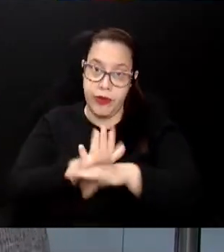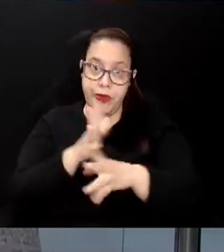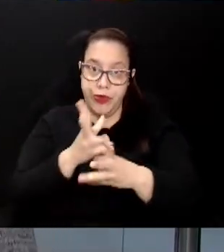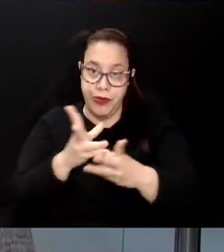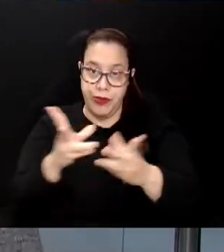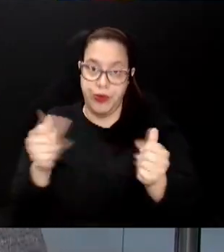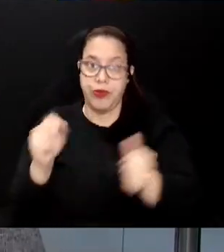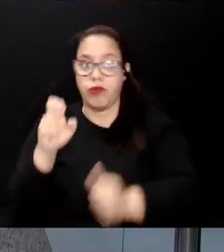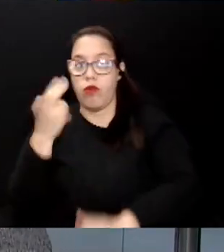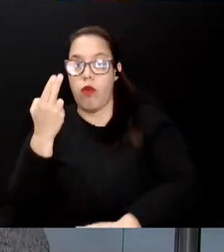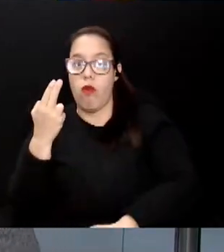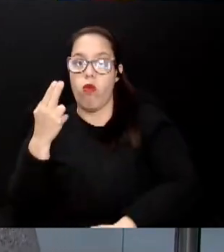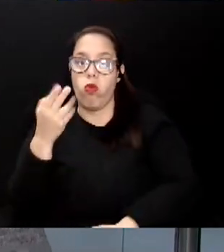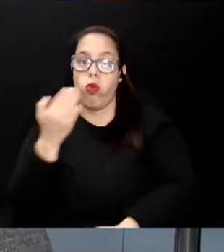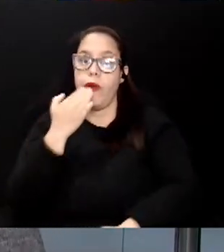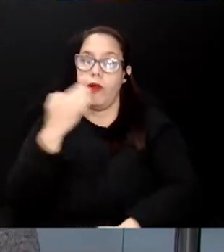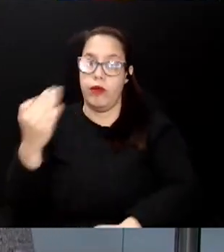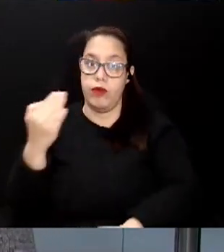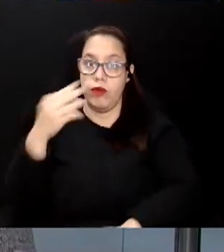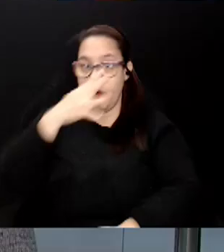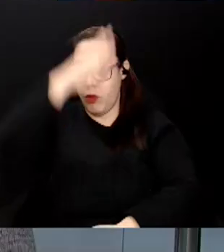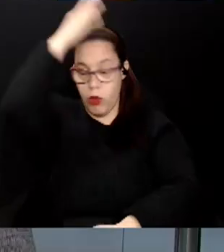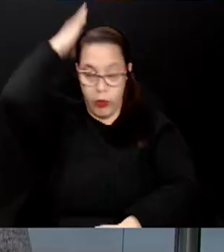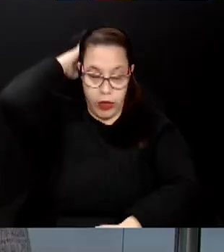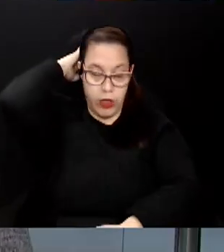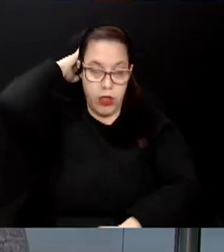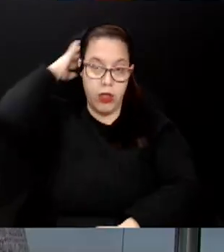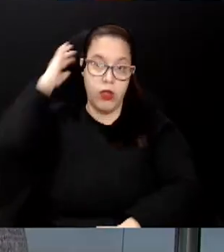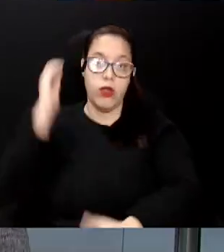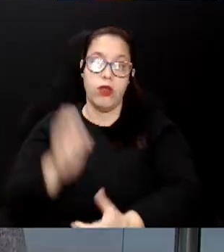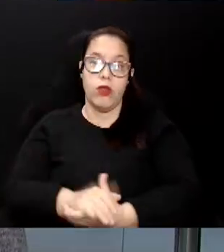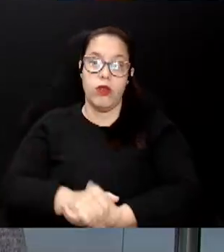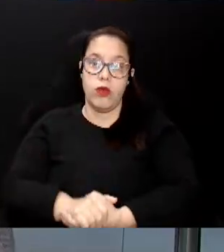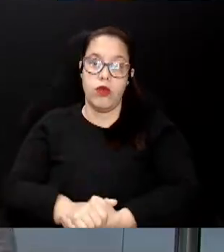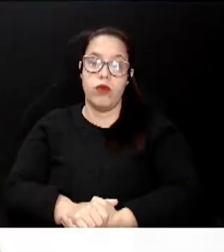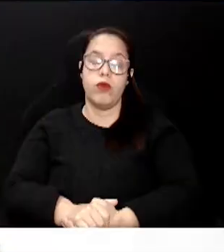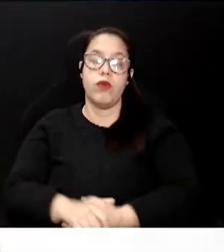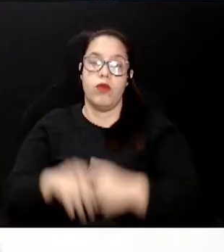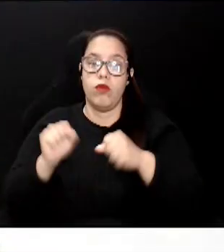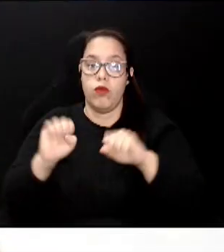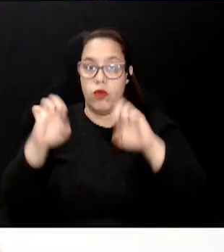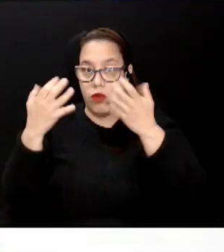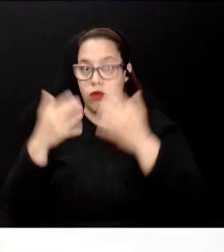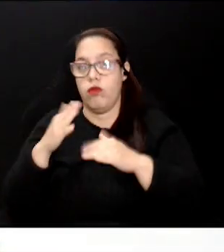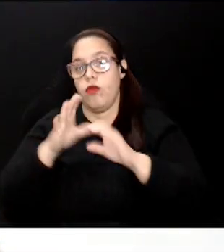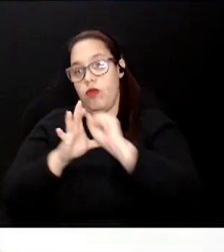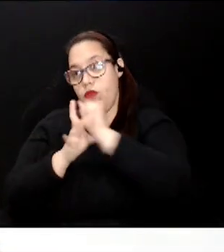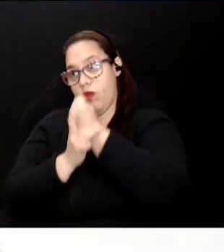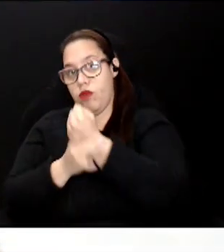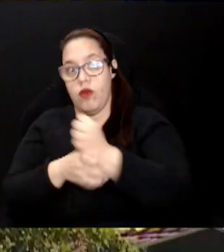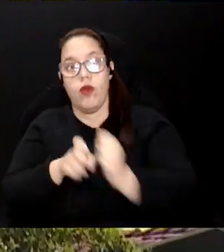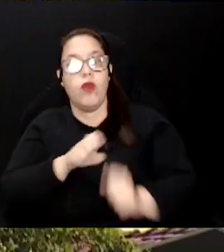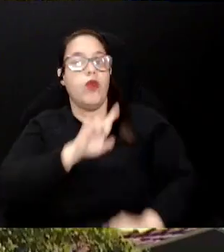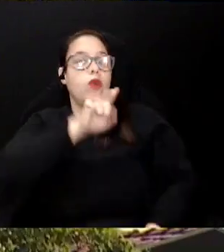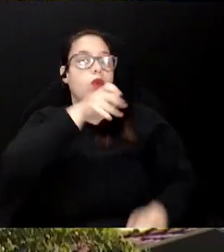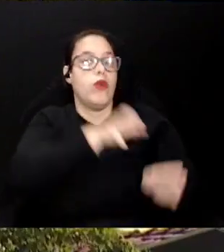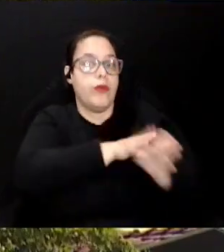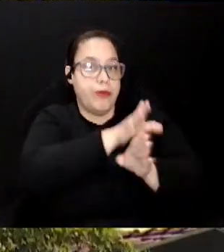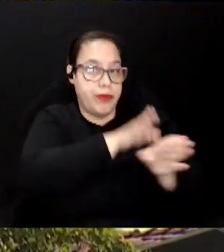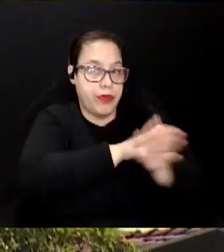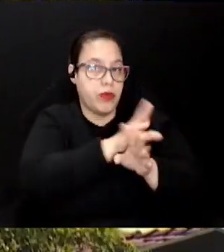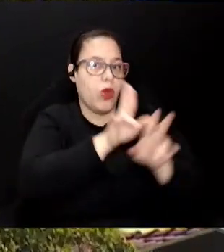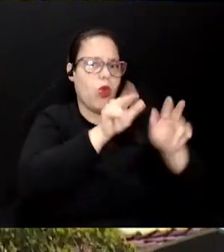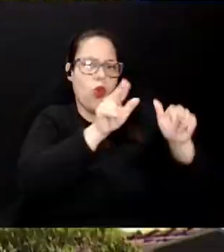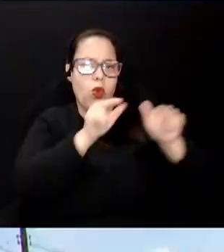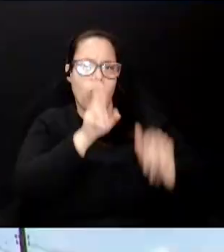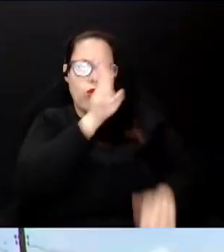de acionar rapidamente o bombeiro, o órgão competente para que a festa ocorra com segurança. Outra recomendação é nunca utilizar